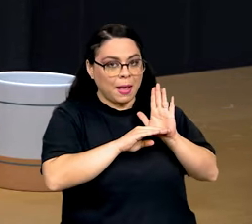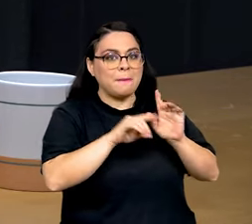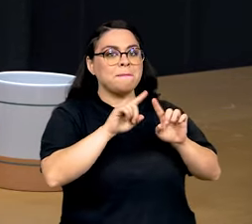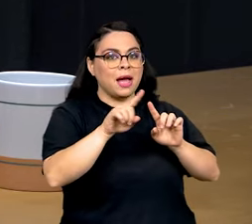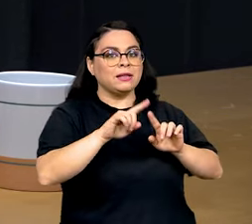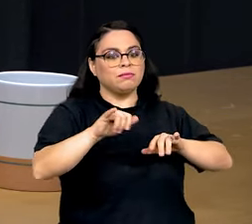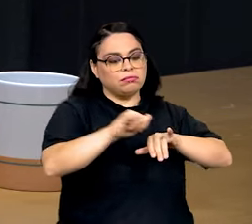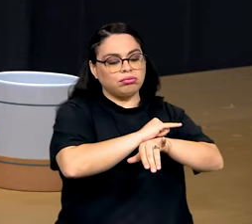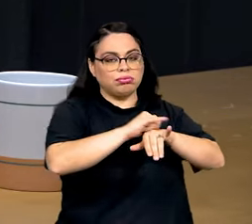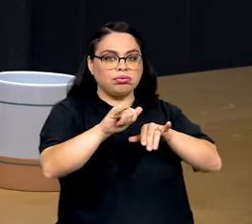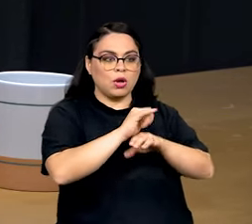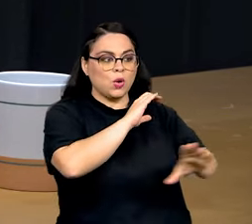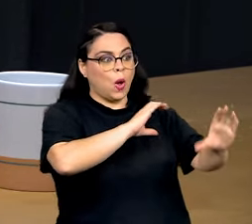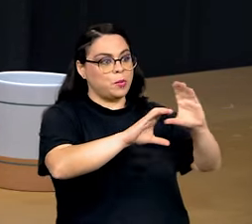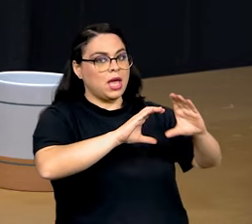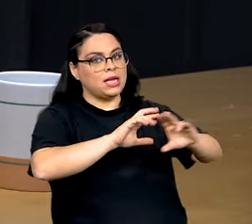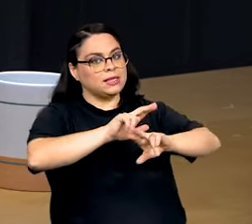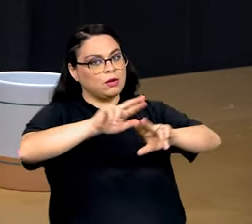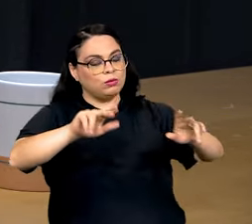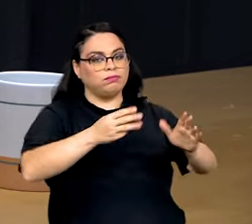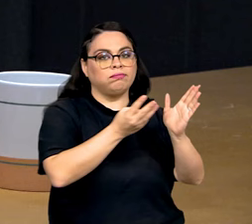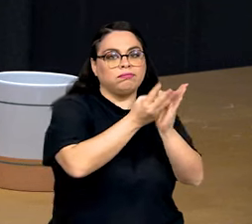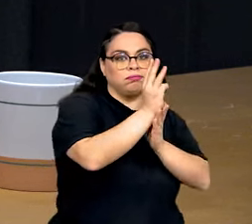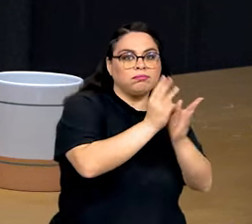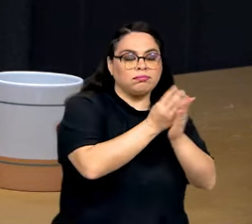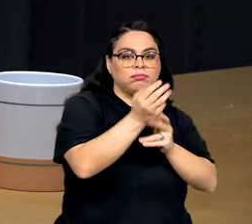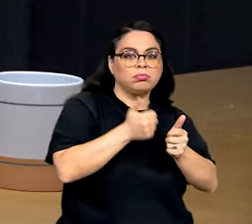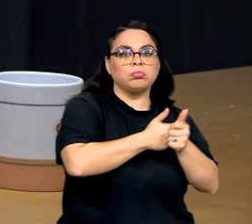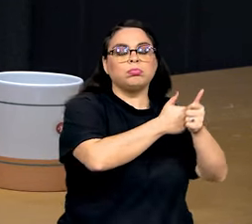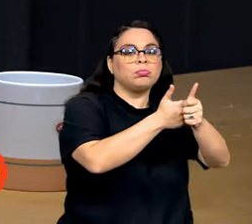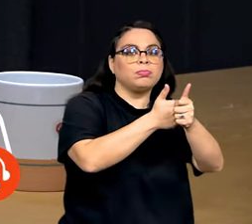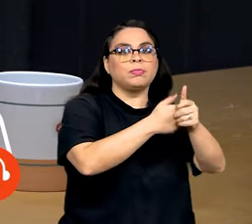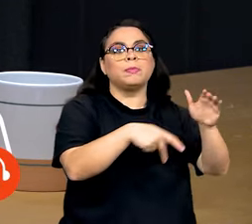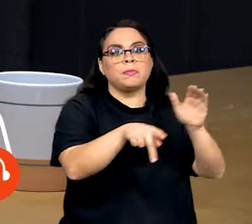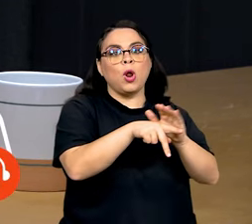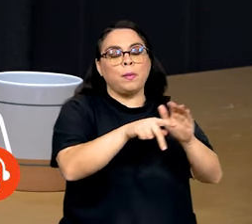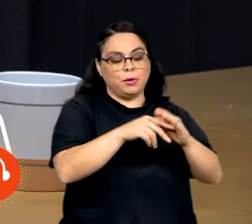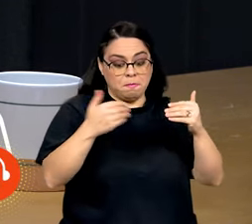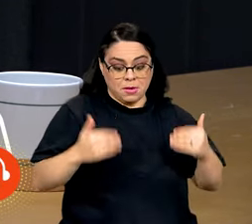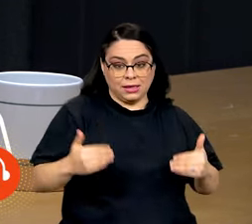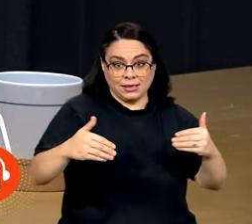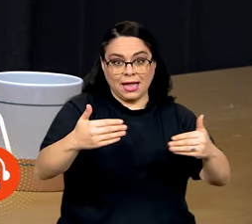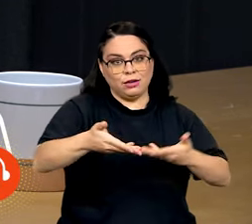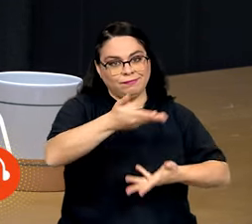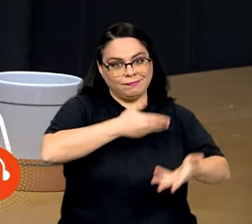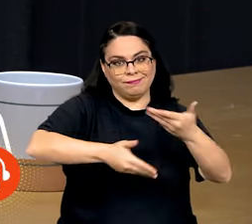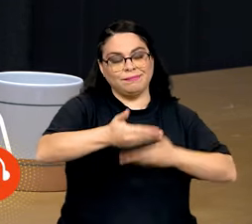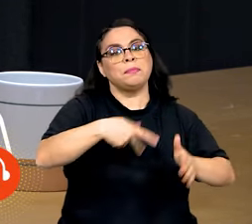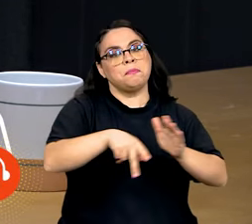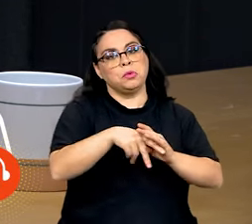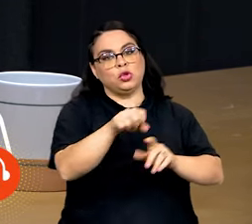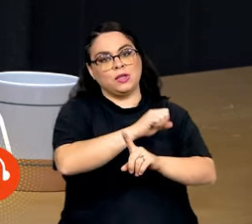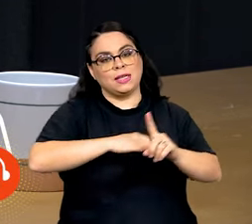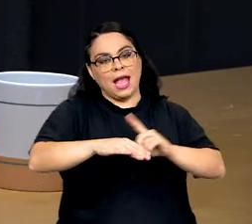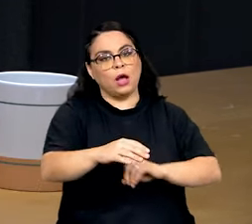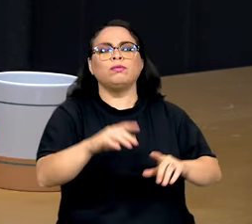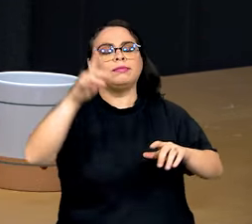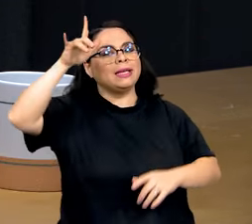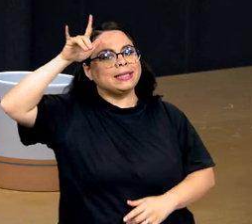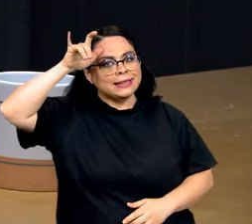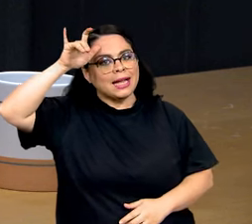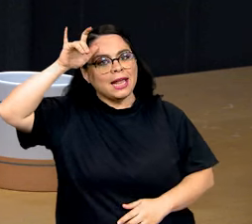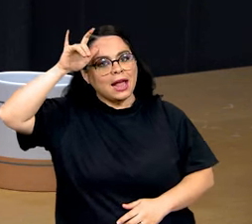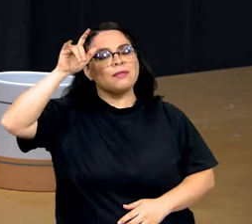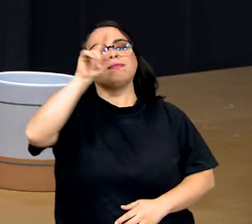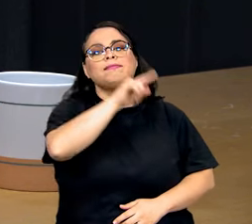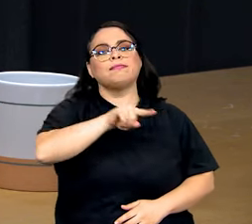nós temos diversos meios de comunicação no WhatsApp Busque o canal oficial do Ministério do Desenvolvimento Social pelo Instagram você pode